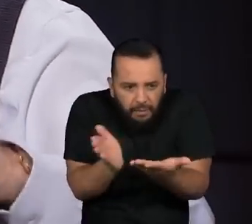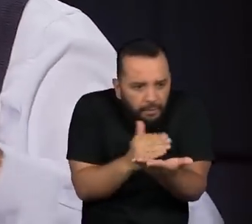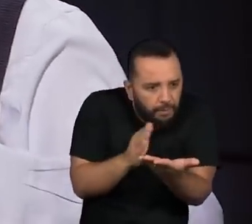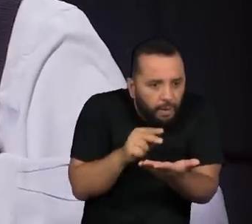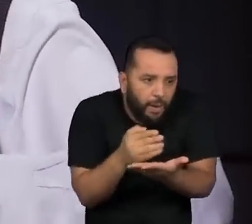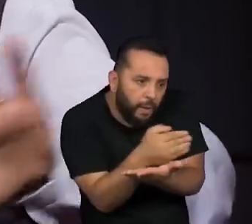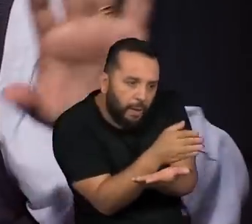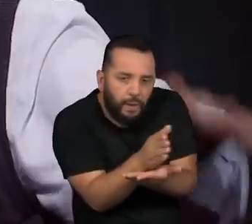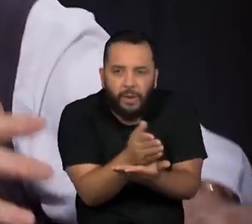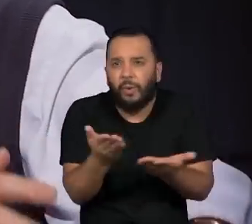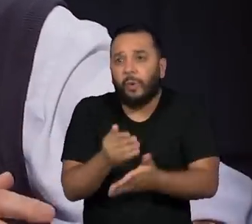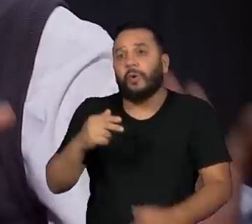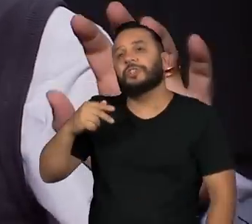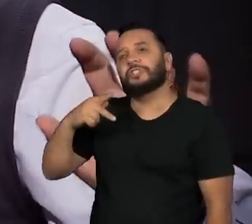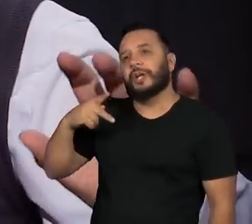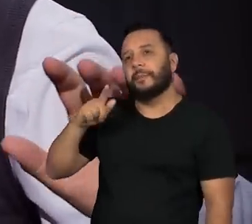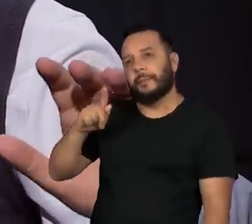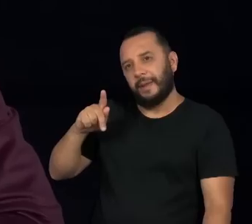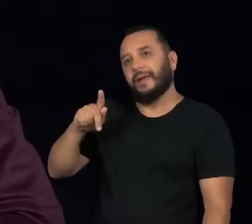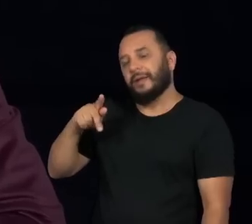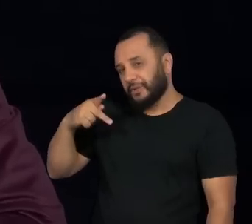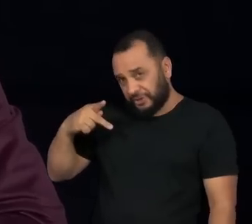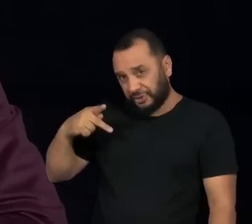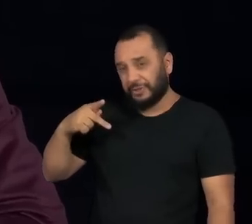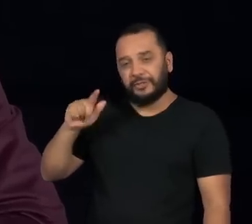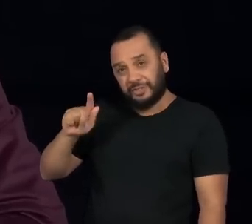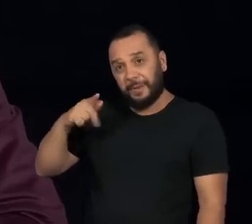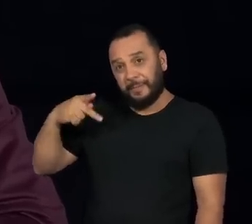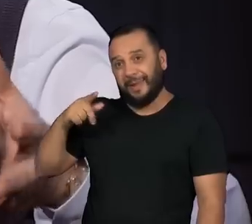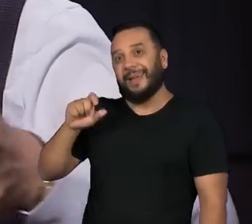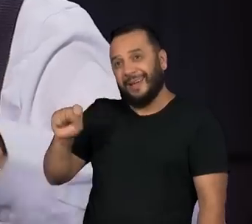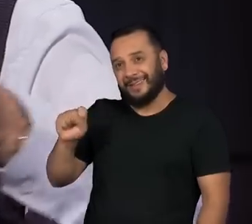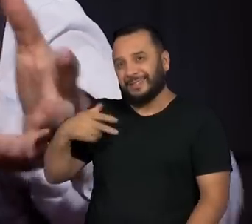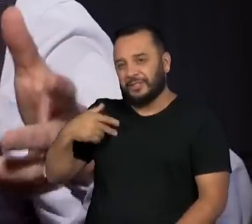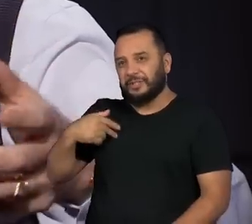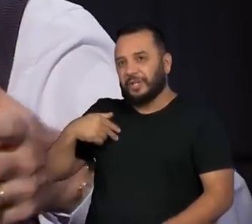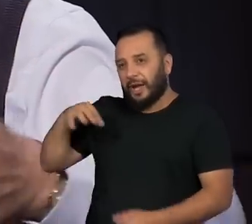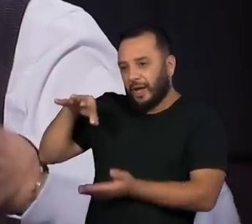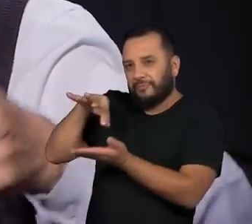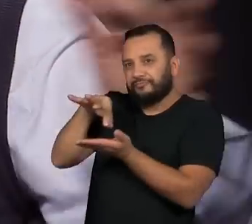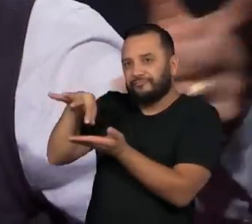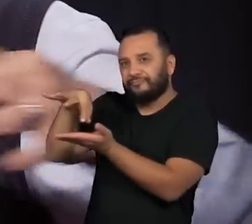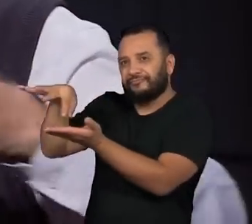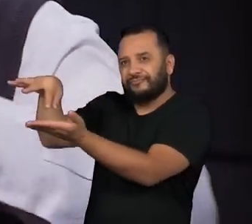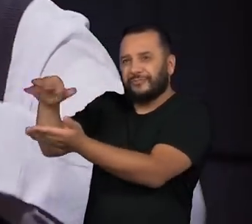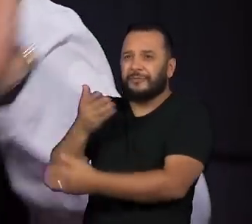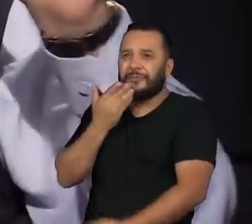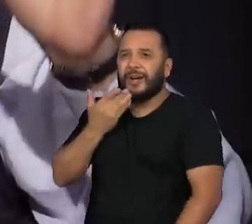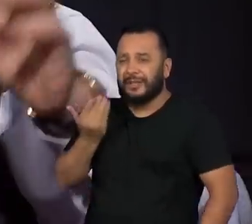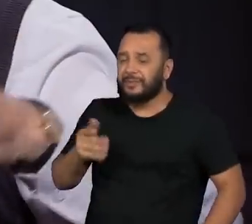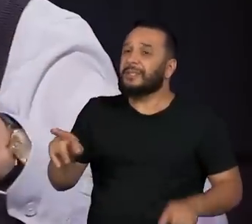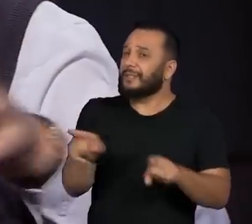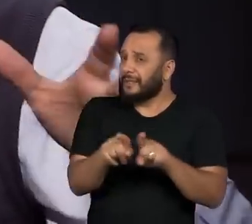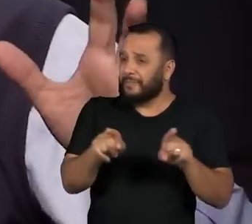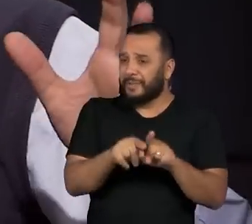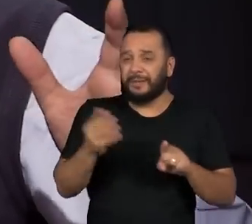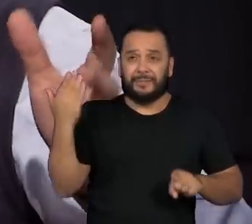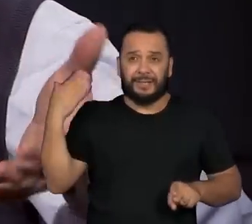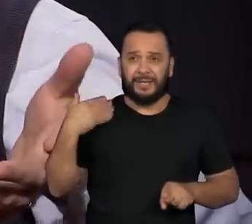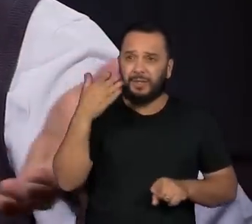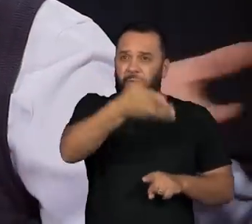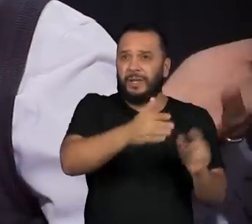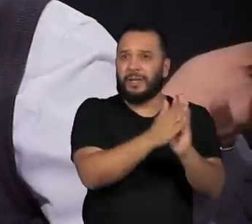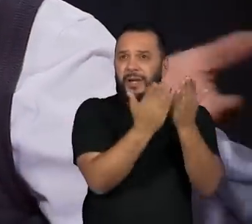vira você digamos repassou isso alguém você repassou a ida da biblioteca ao Google você procura lá achar tudo que você quer o